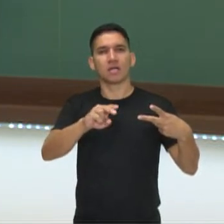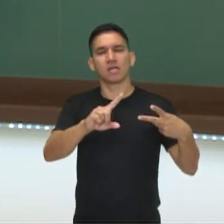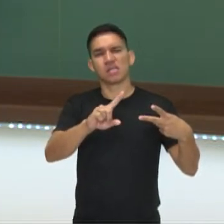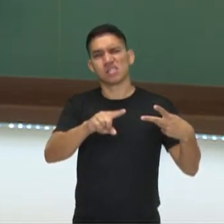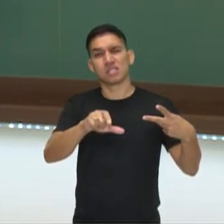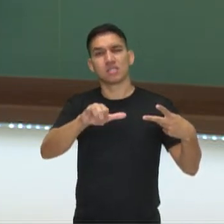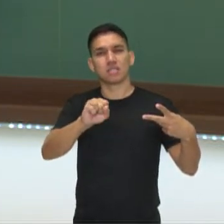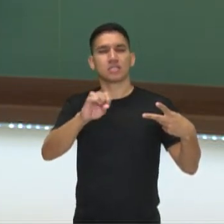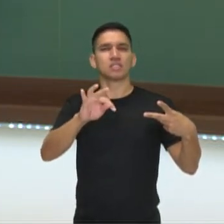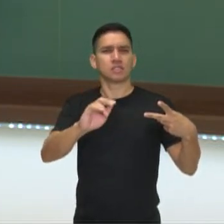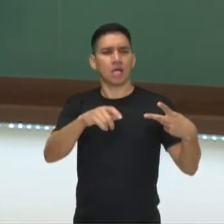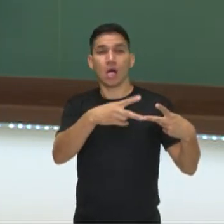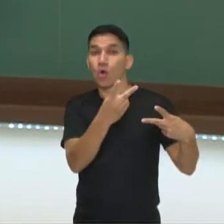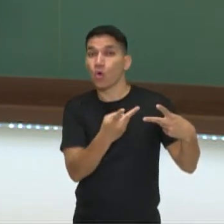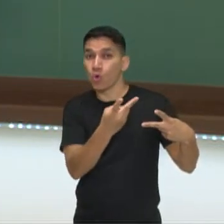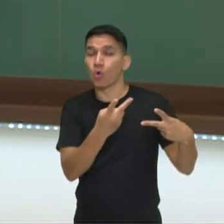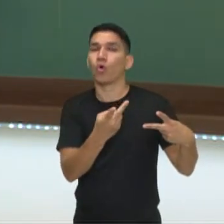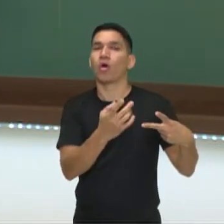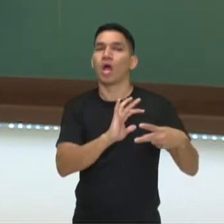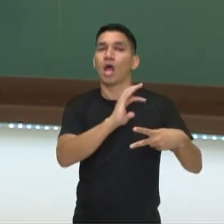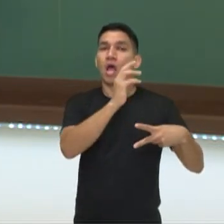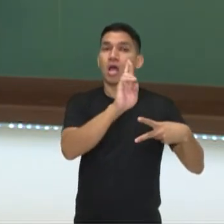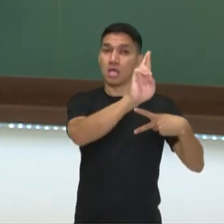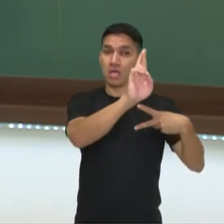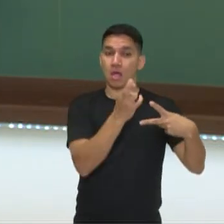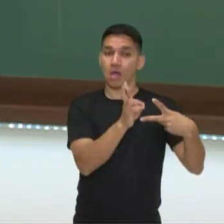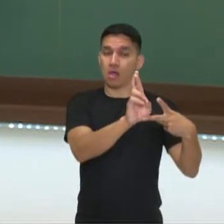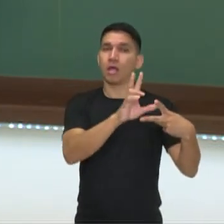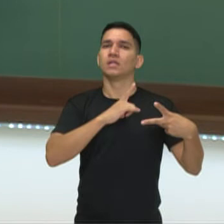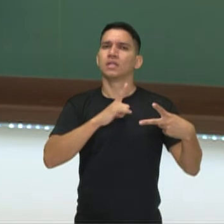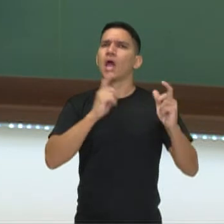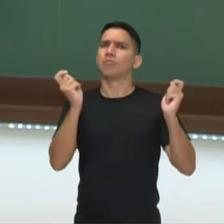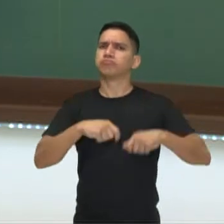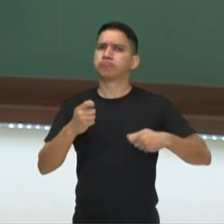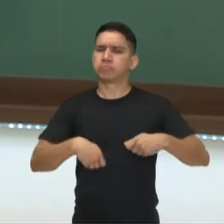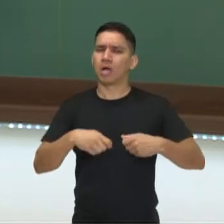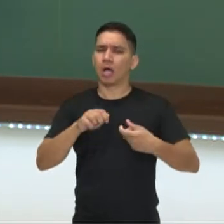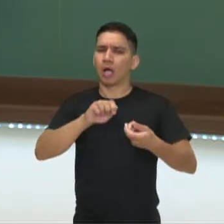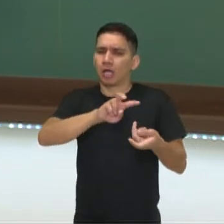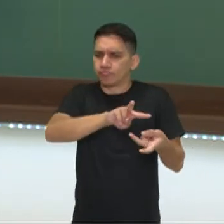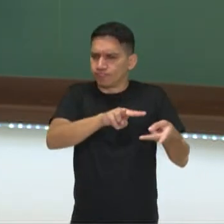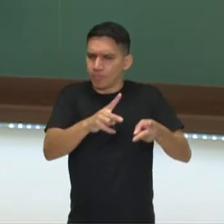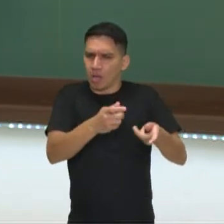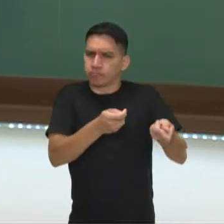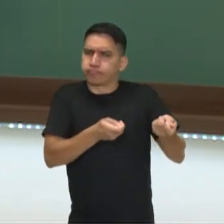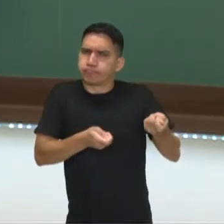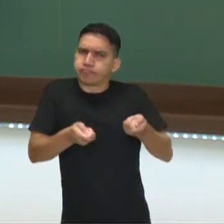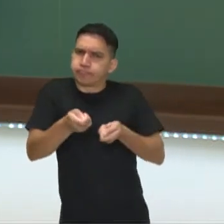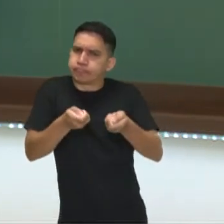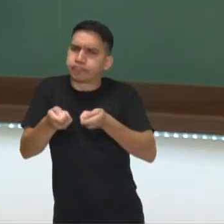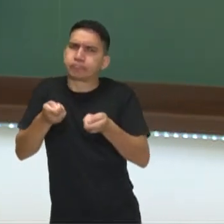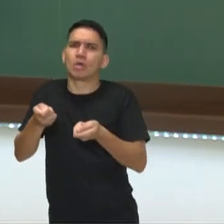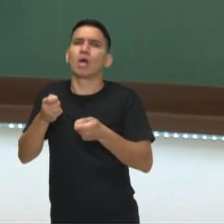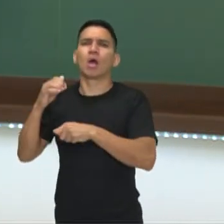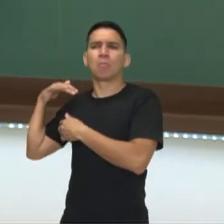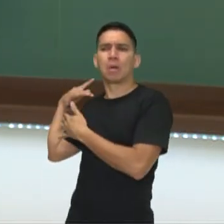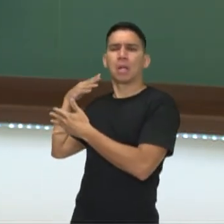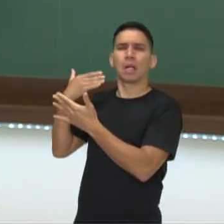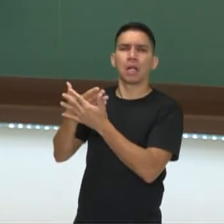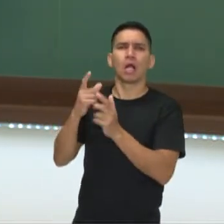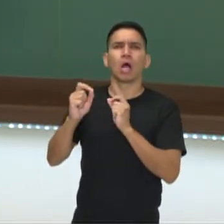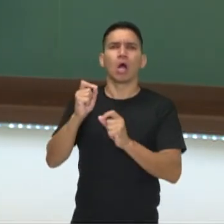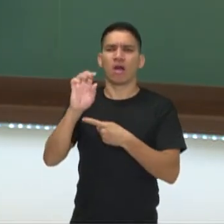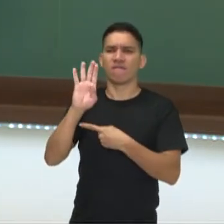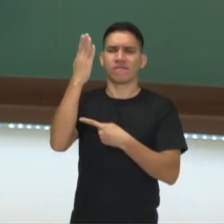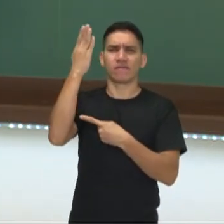de oralidade e de tentar transportar, né, de um cunho, de uma retórica, né, alguma